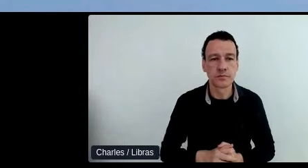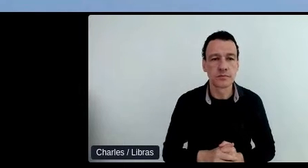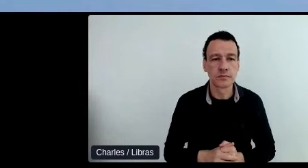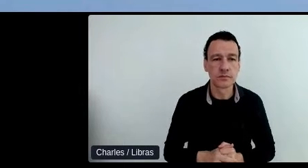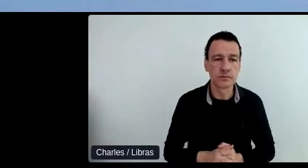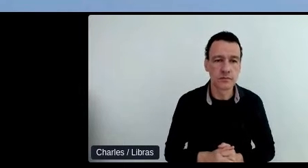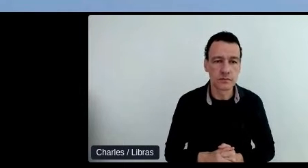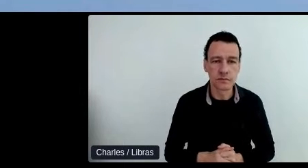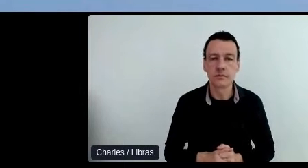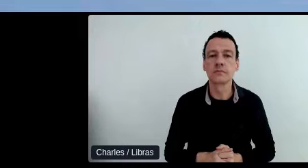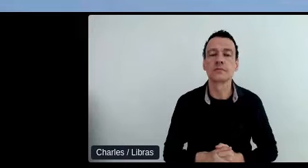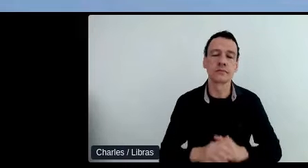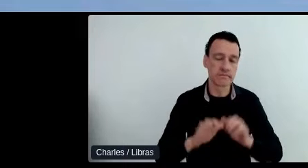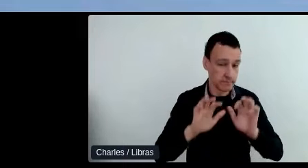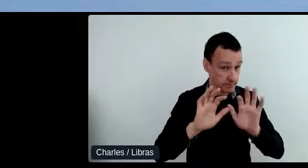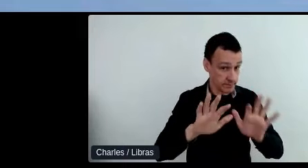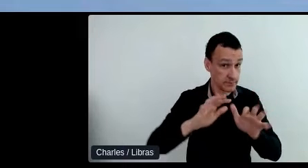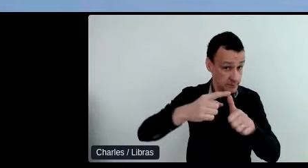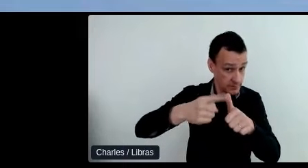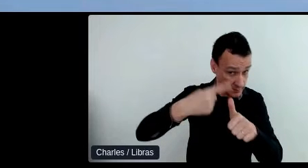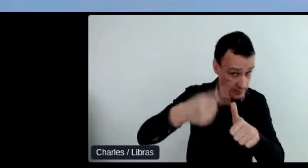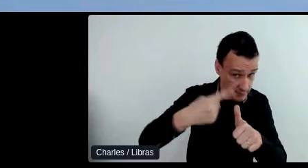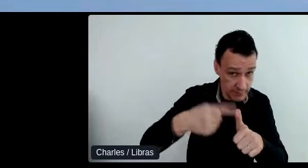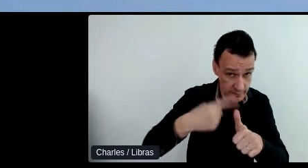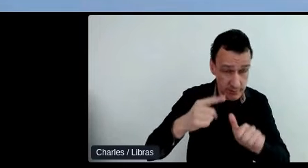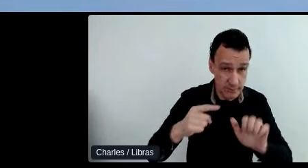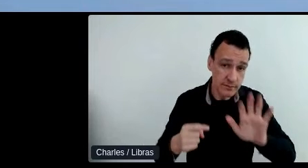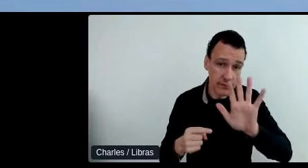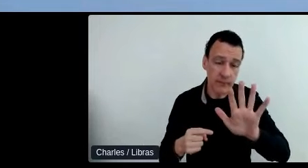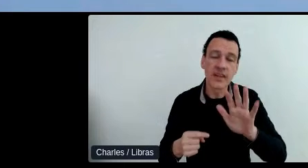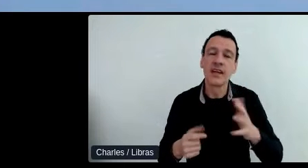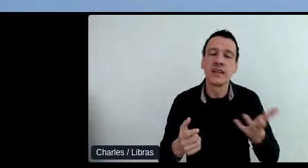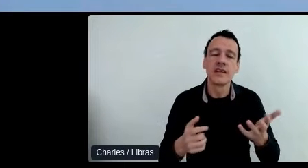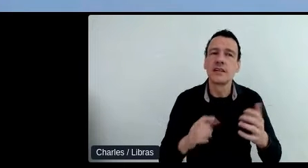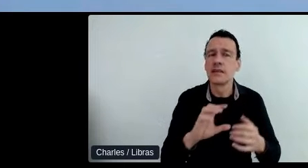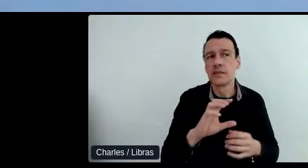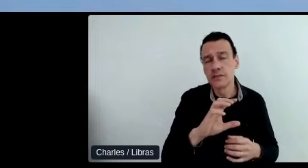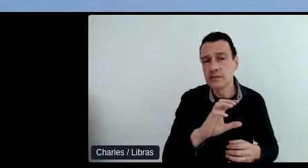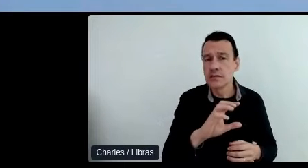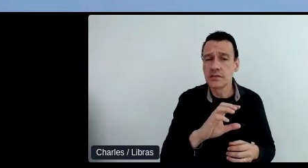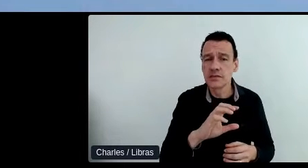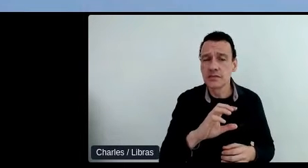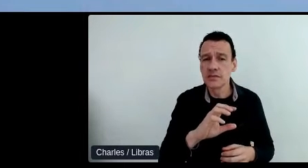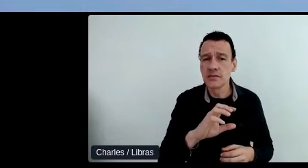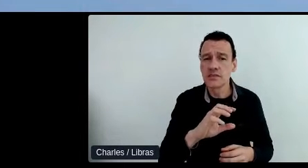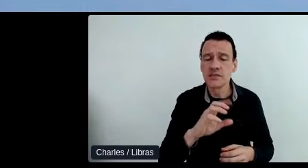Antes de qualquer coisa, é bem importante que todo mundo faça